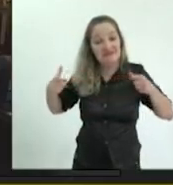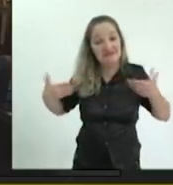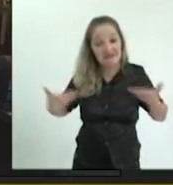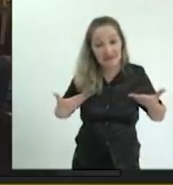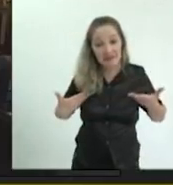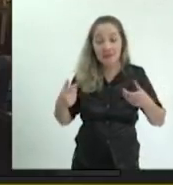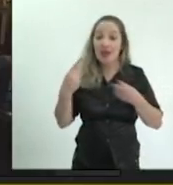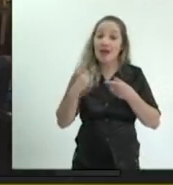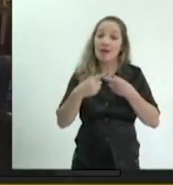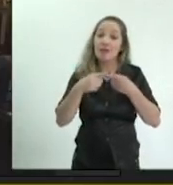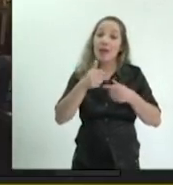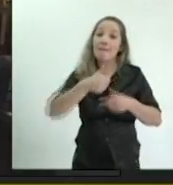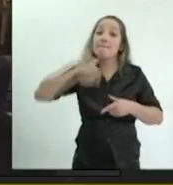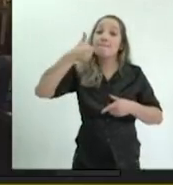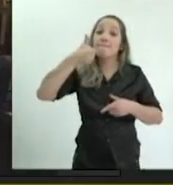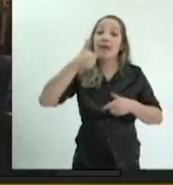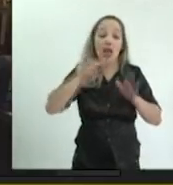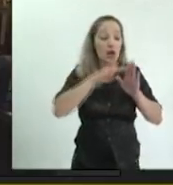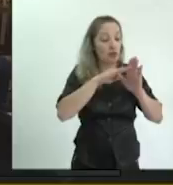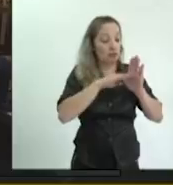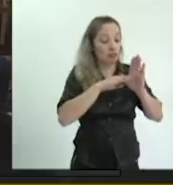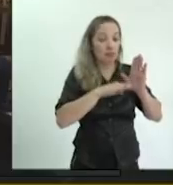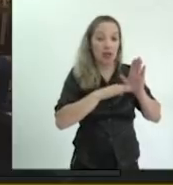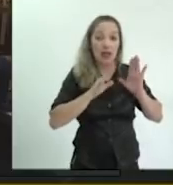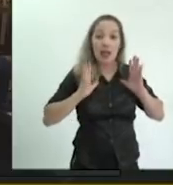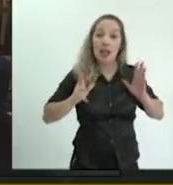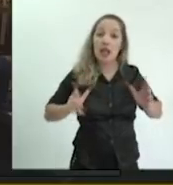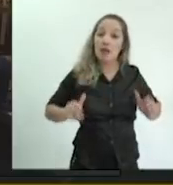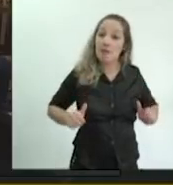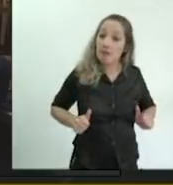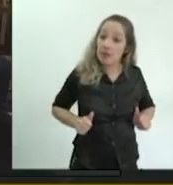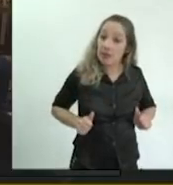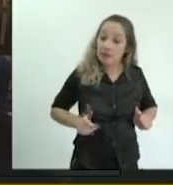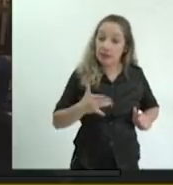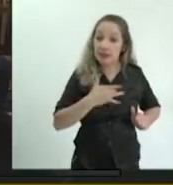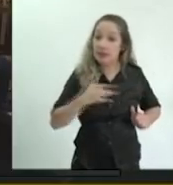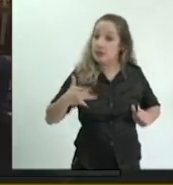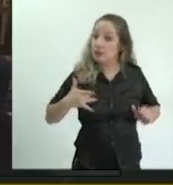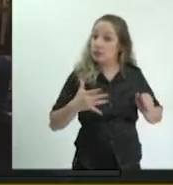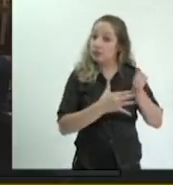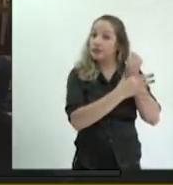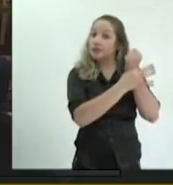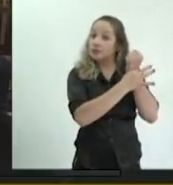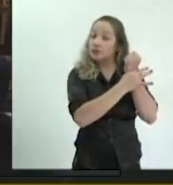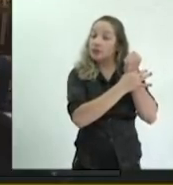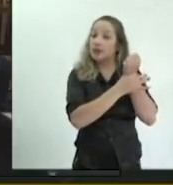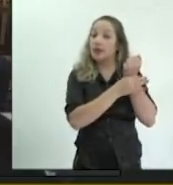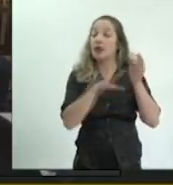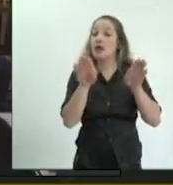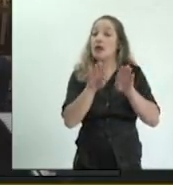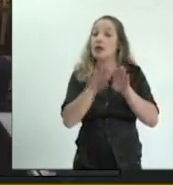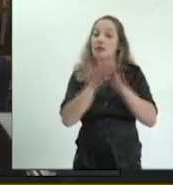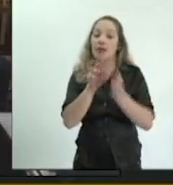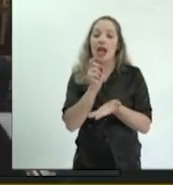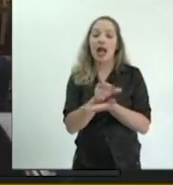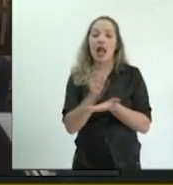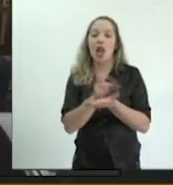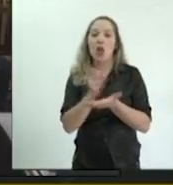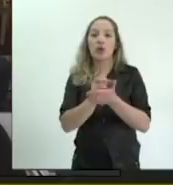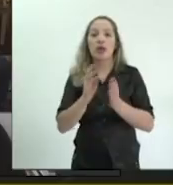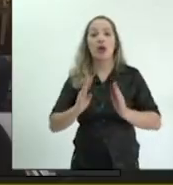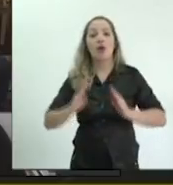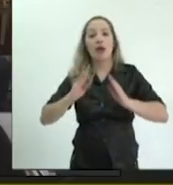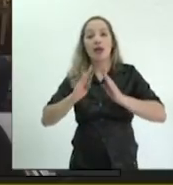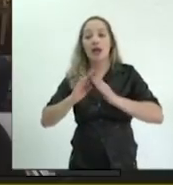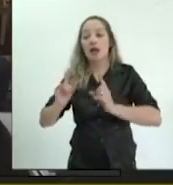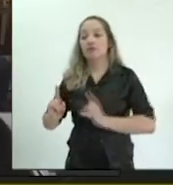de higiene, exigir mais segurança. E, por outro lado, também tem aquilo do aluguel de casa e apartamento para